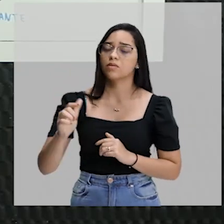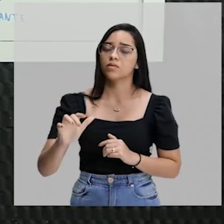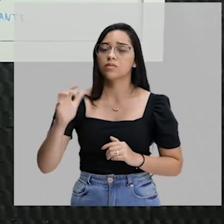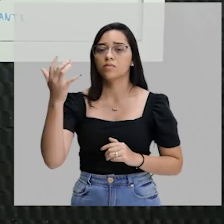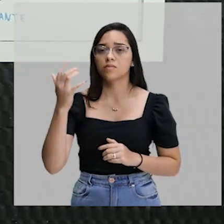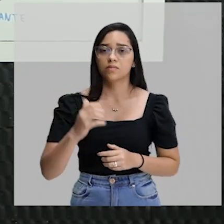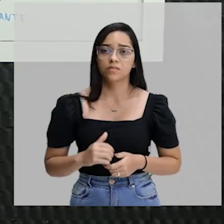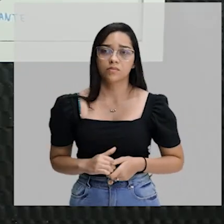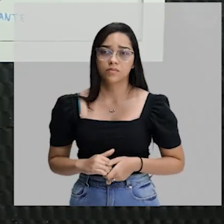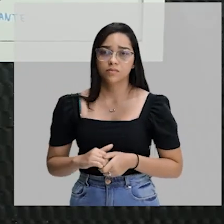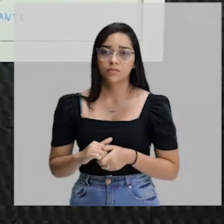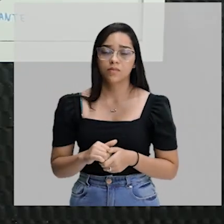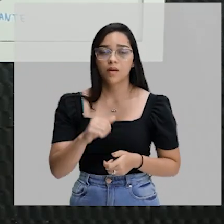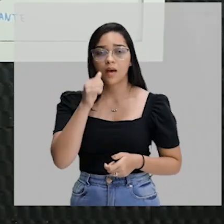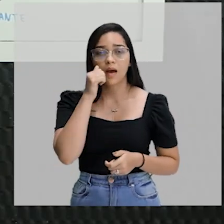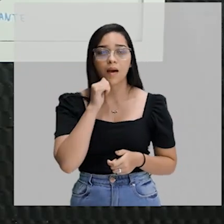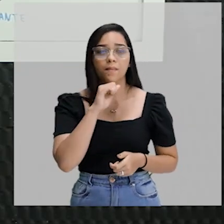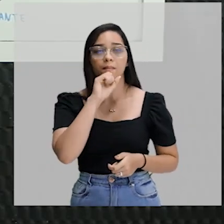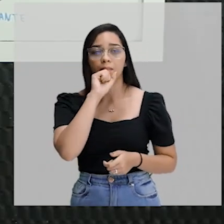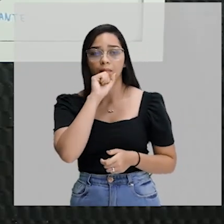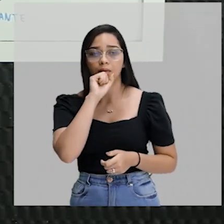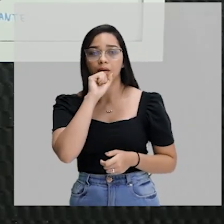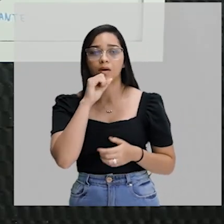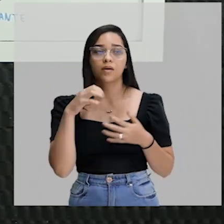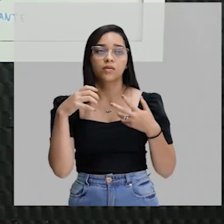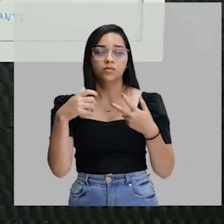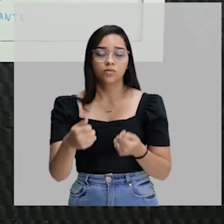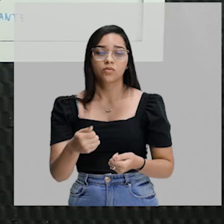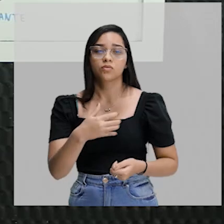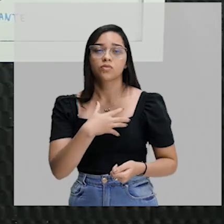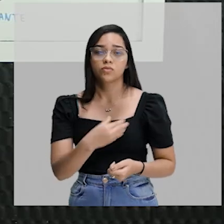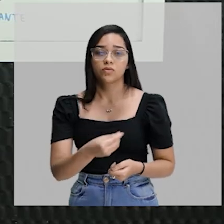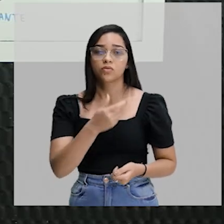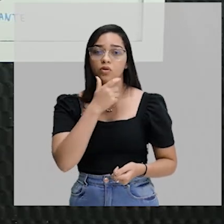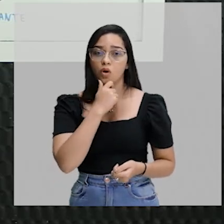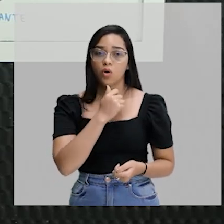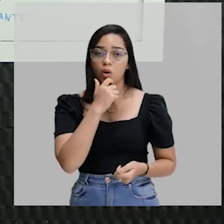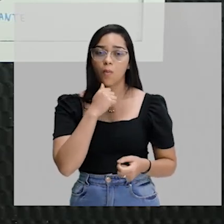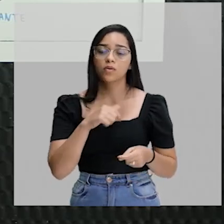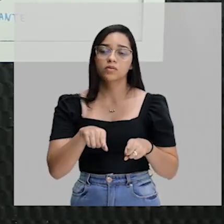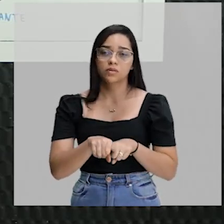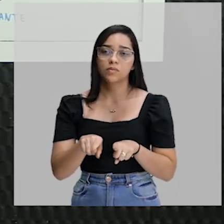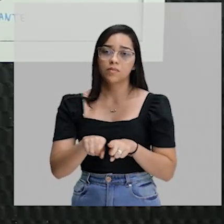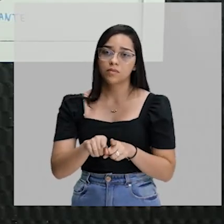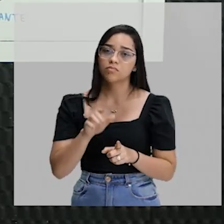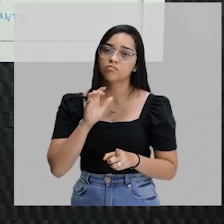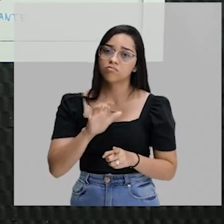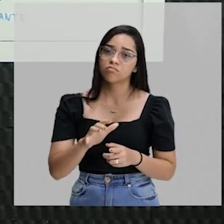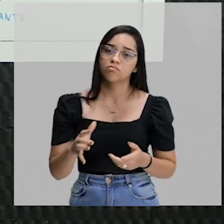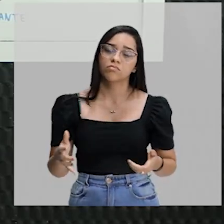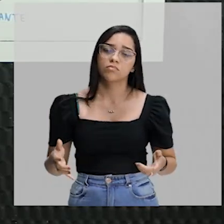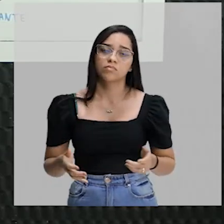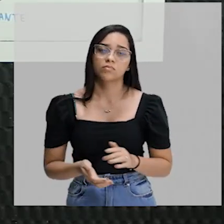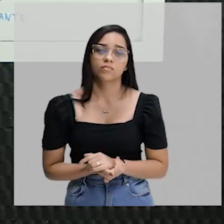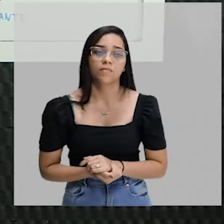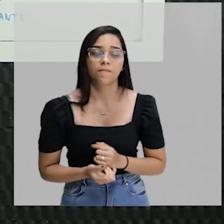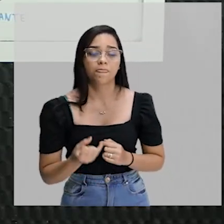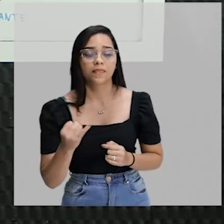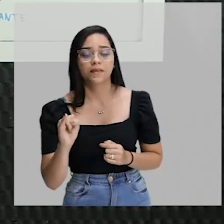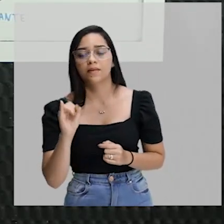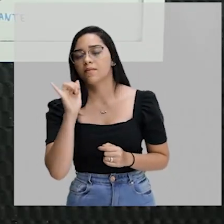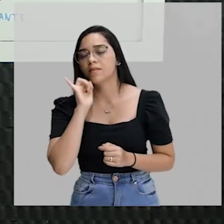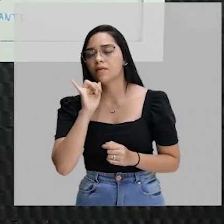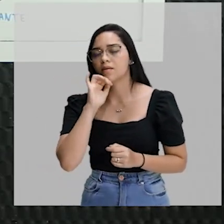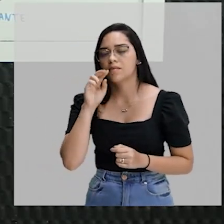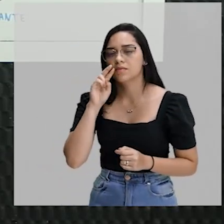situação. Mãe afetada, todos os filhos homens serão afetados, tá? Se por acaso